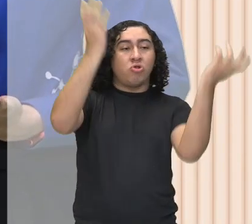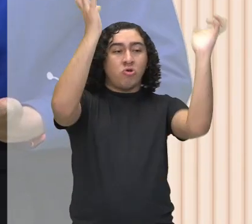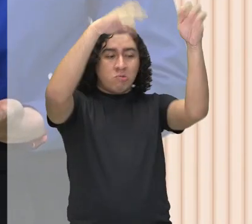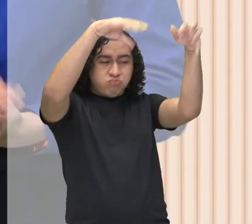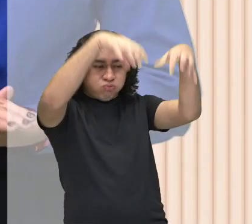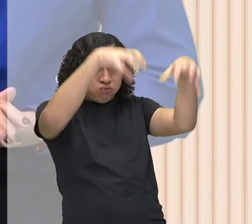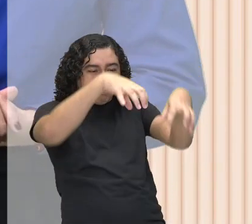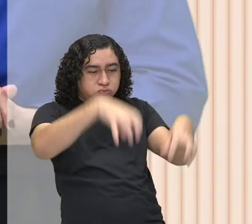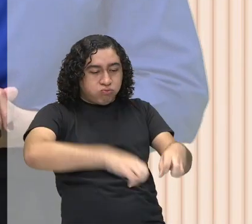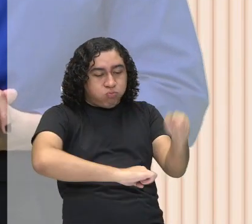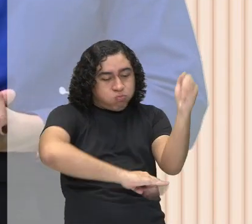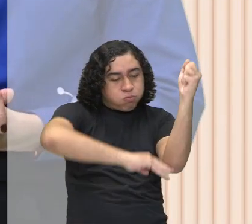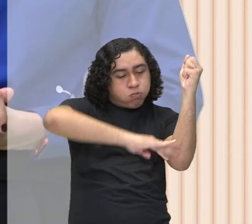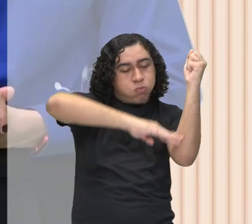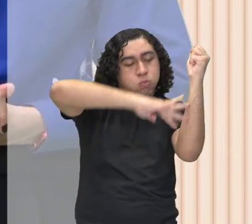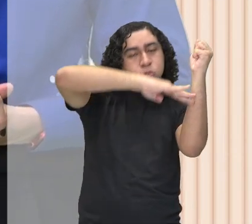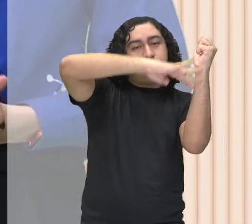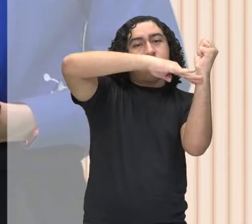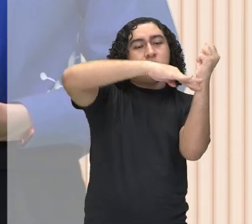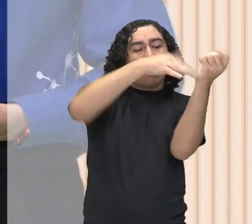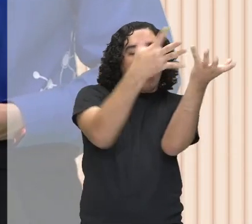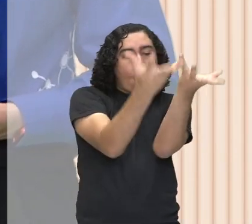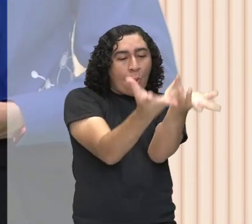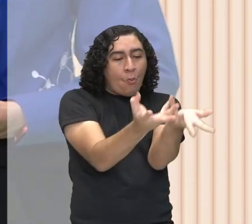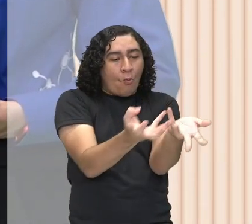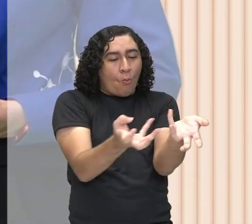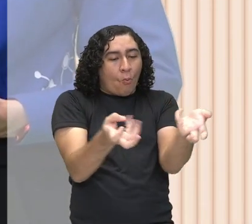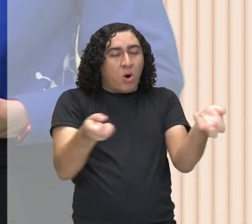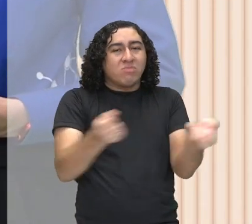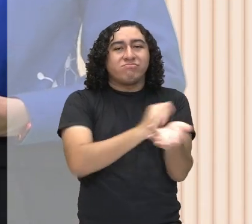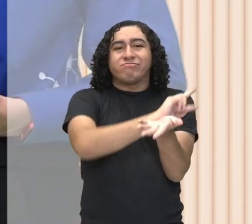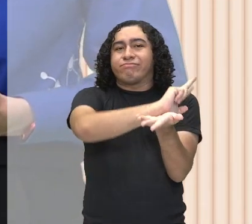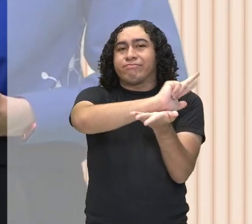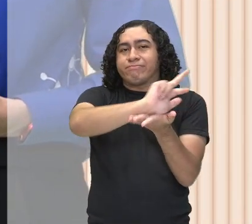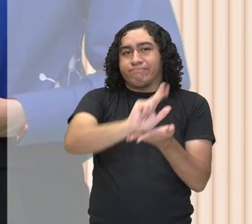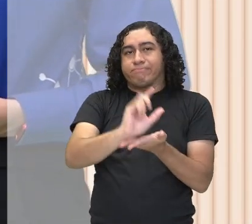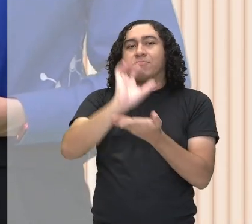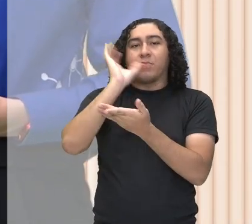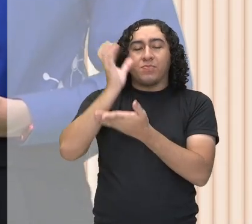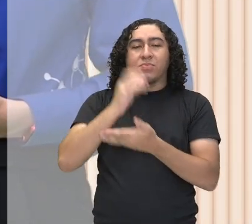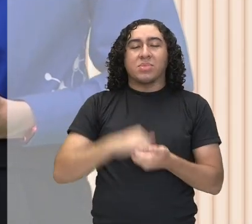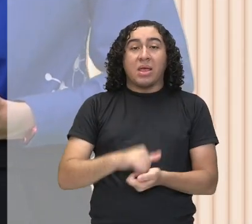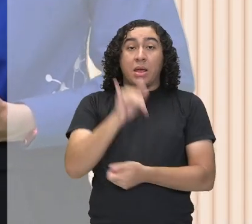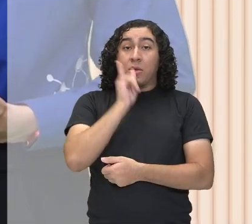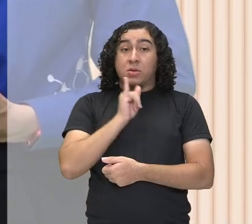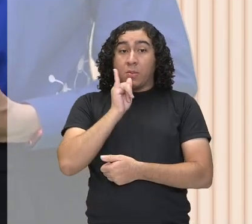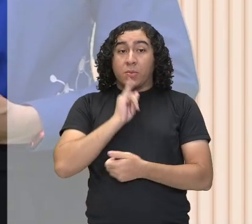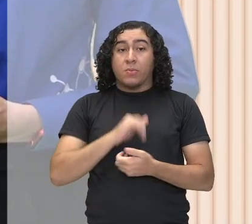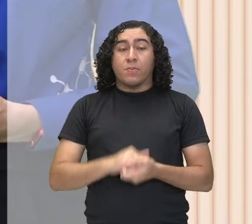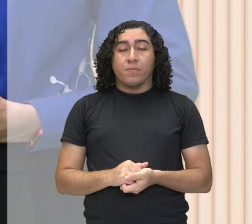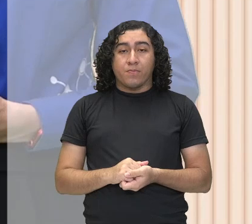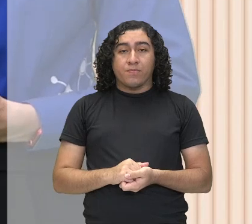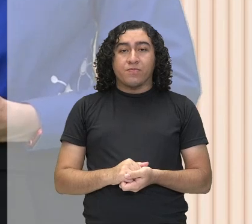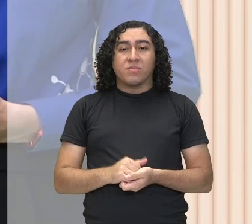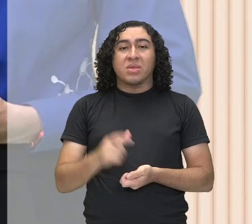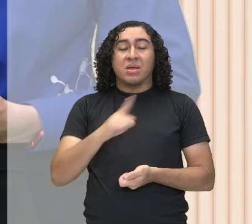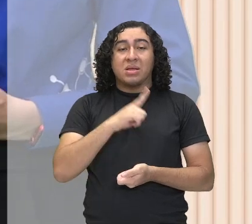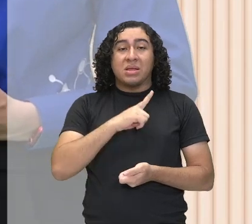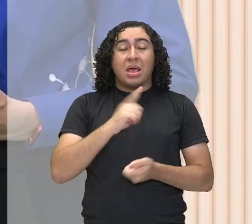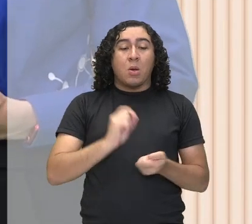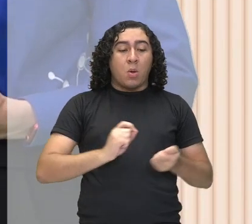climáticas, degradação ambiental, entre outros fenômenos, né? Então, tem ali, por exemplo, um vulcão que está